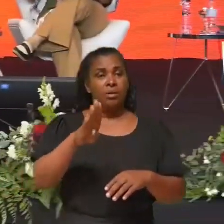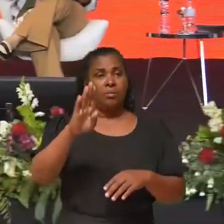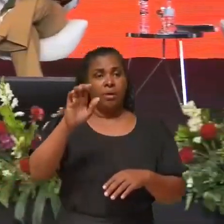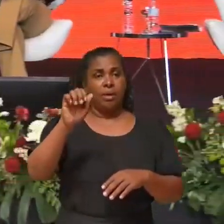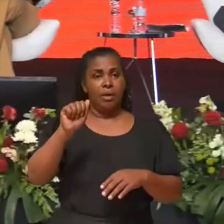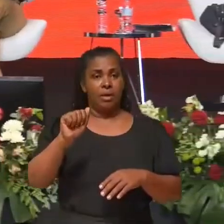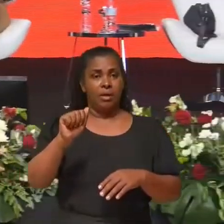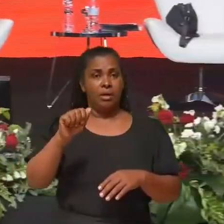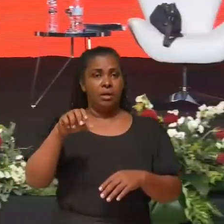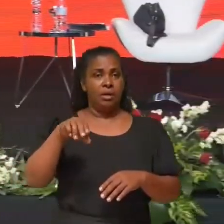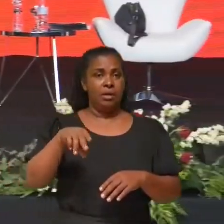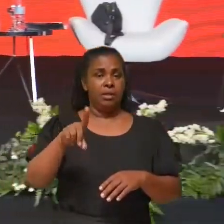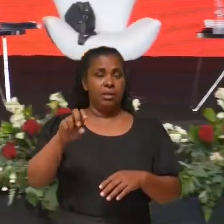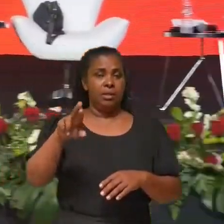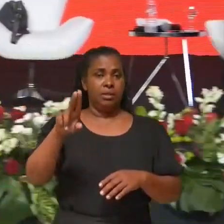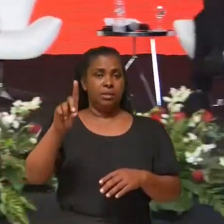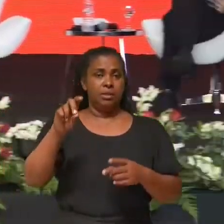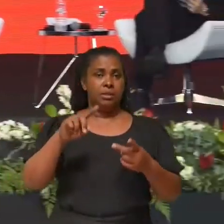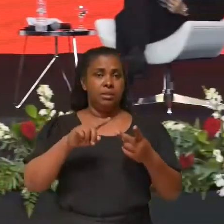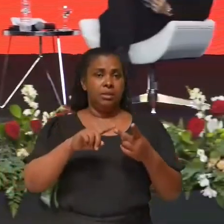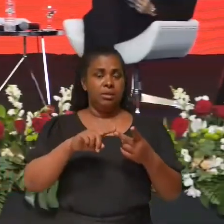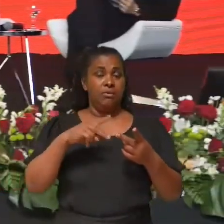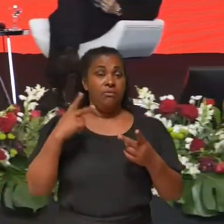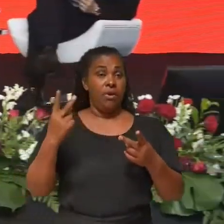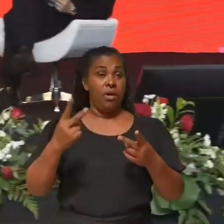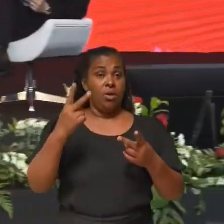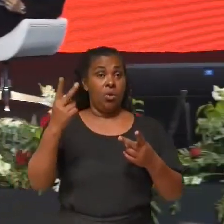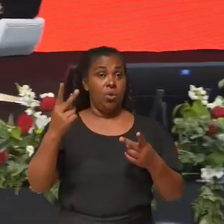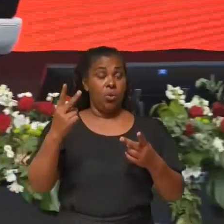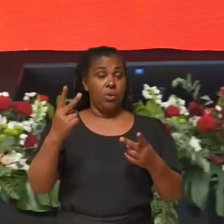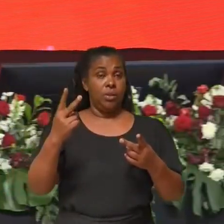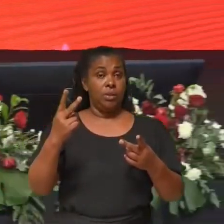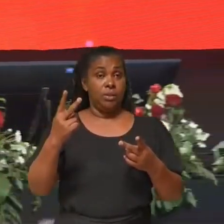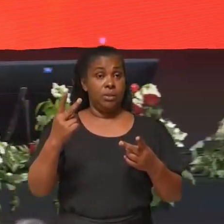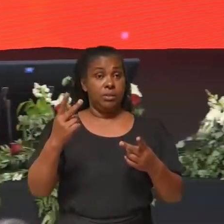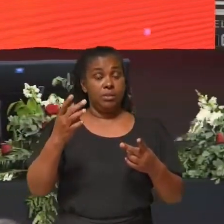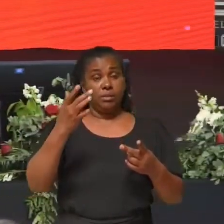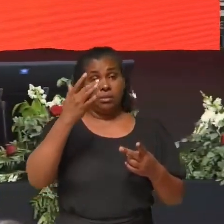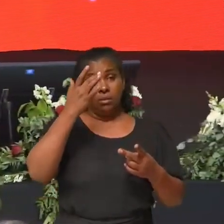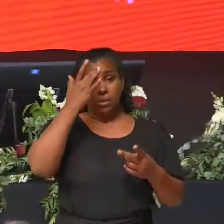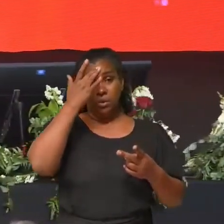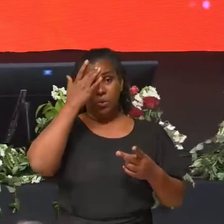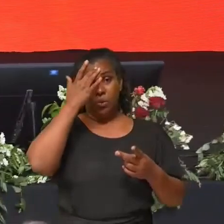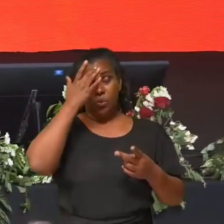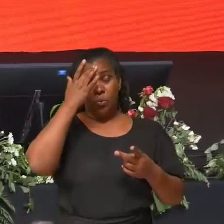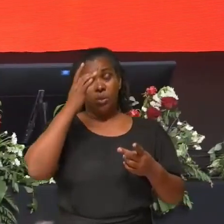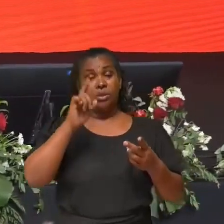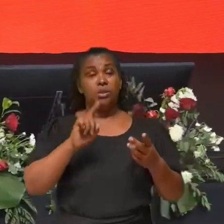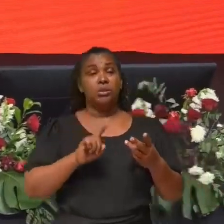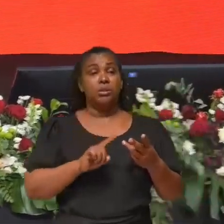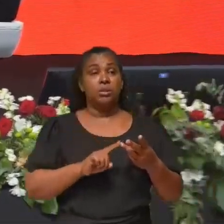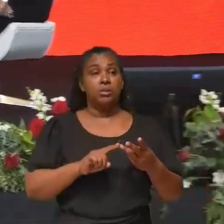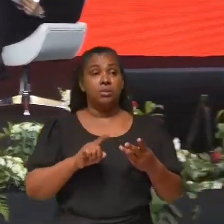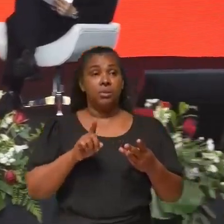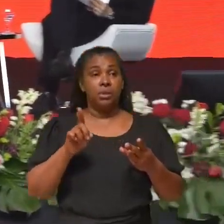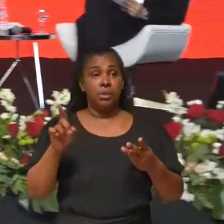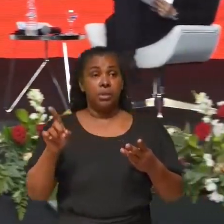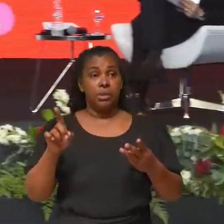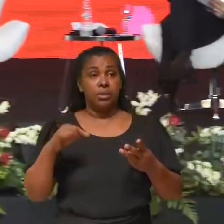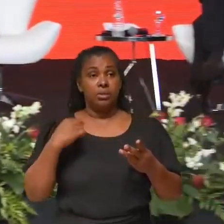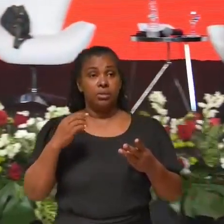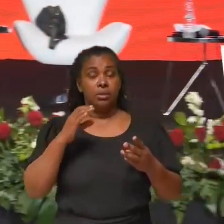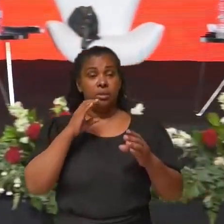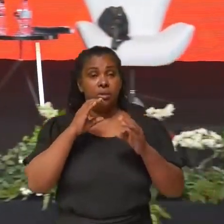Valores, está aqui o nosso hindu. E aqui nós temos, comunicação, a nossa